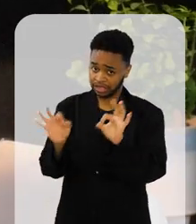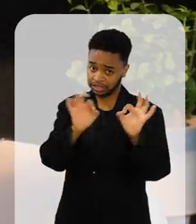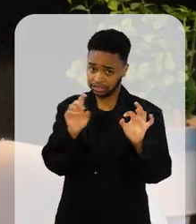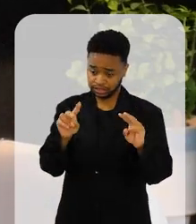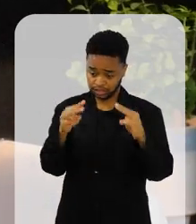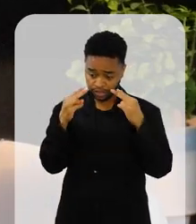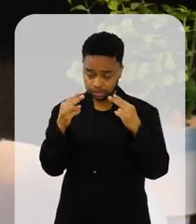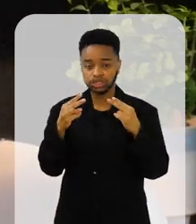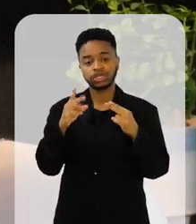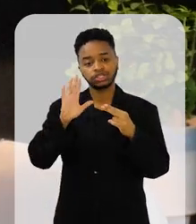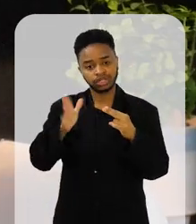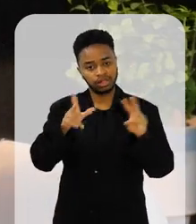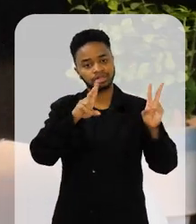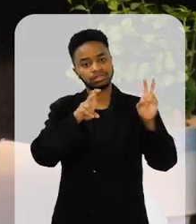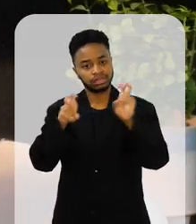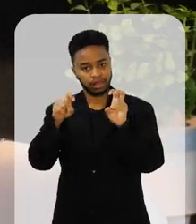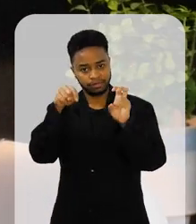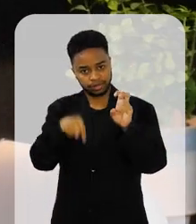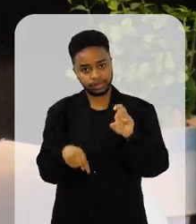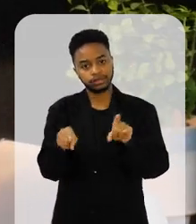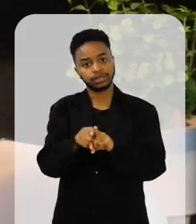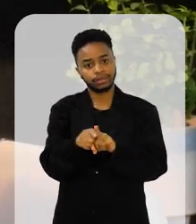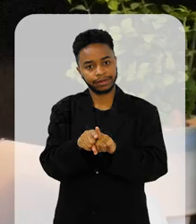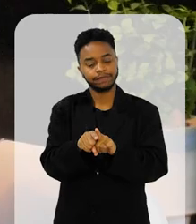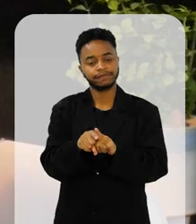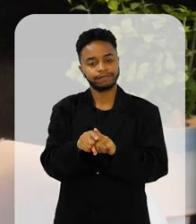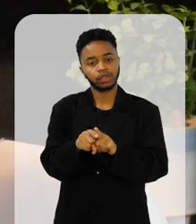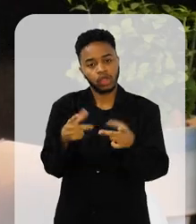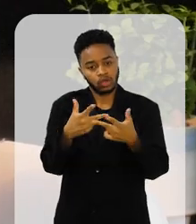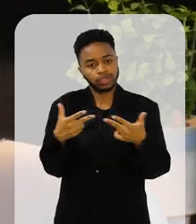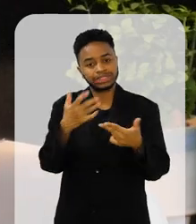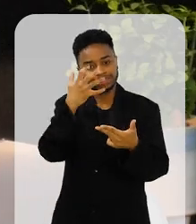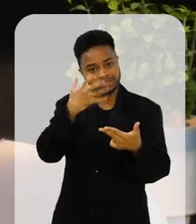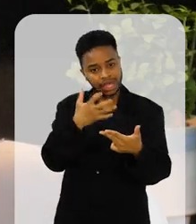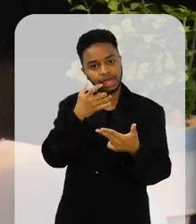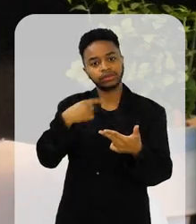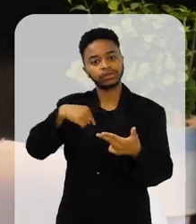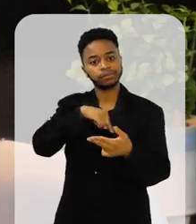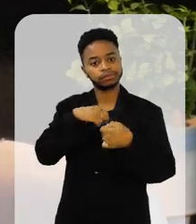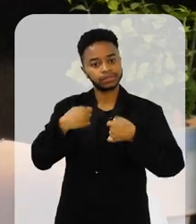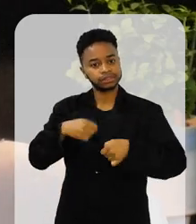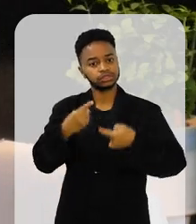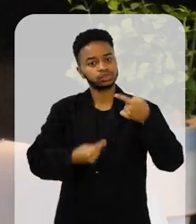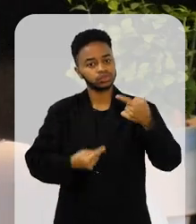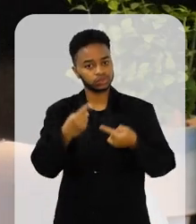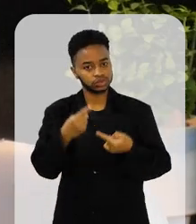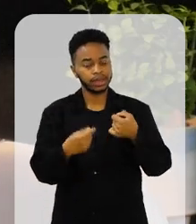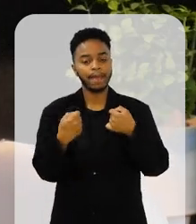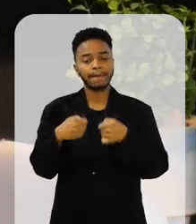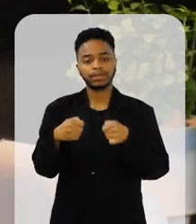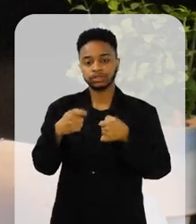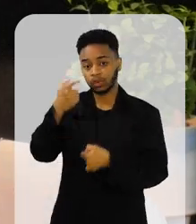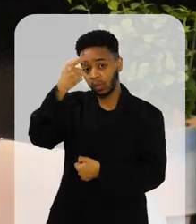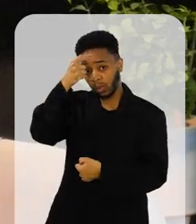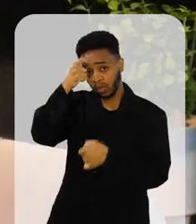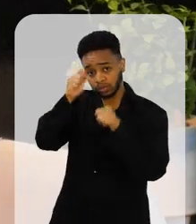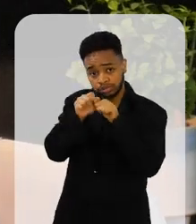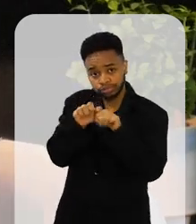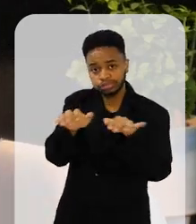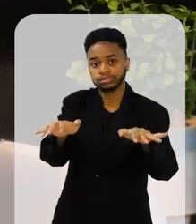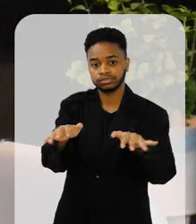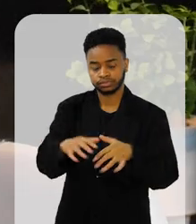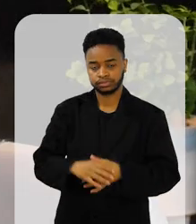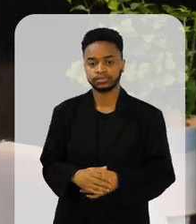já foi tema aqui desse programa. E é algo muito sério que tem que ser debatido, tem que ser